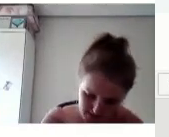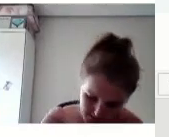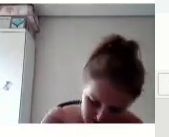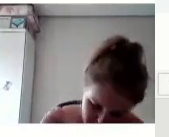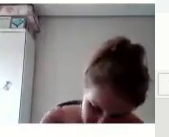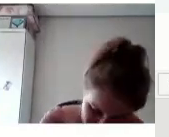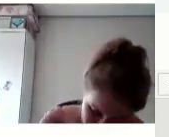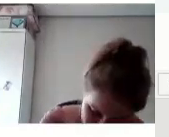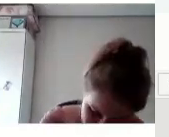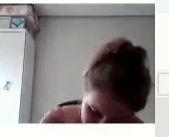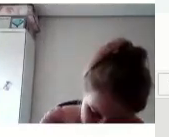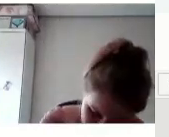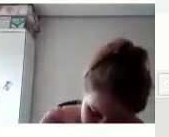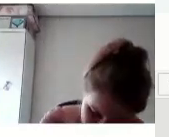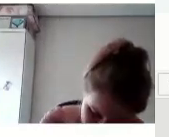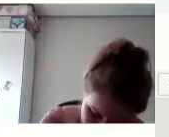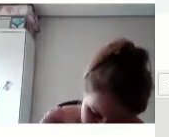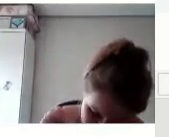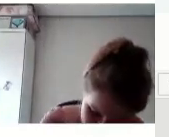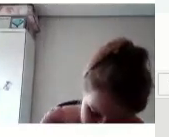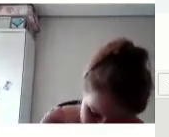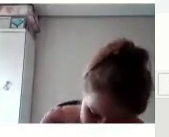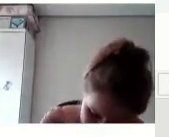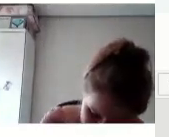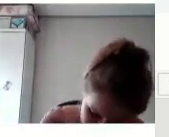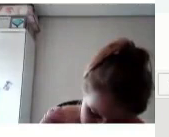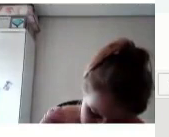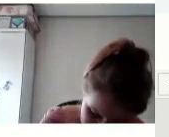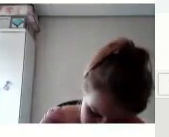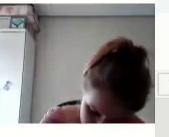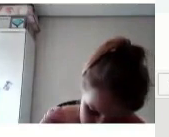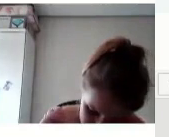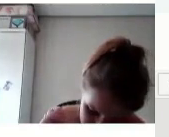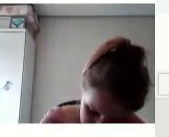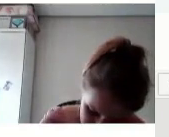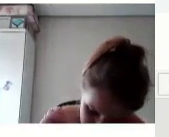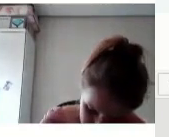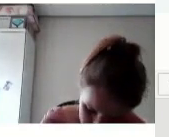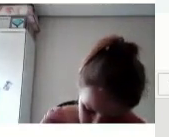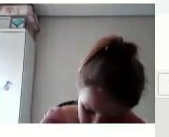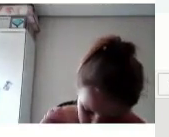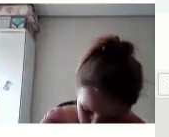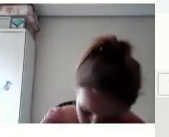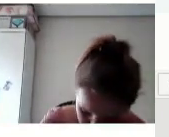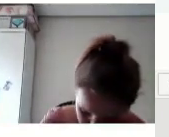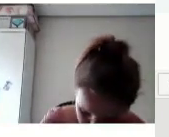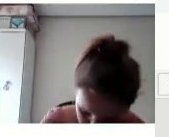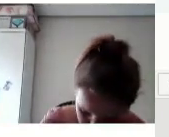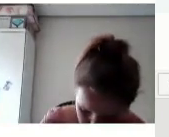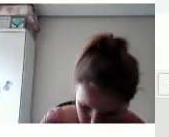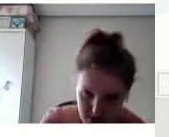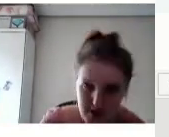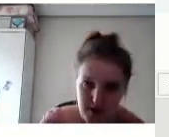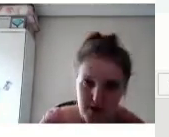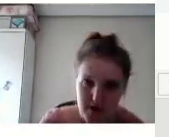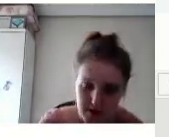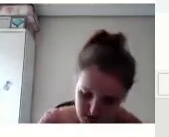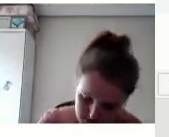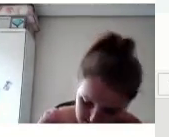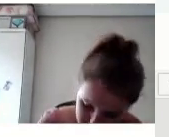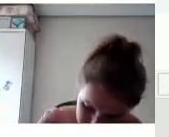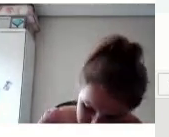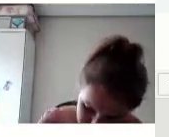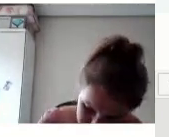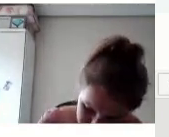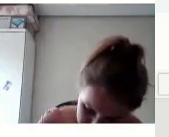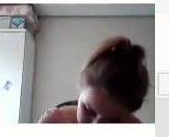gente quer saber quem faz o papel do operador hamiltoniano. Então, só para lembrar na aula passada, né, como é que a gente motivou historicamente a